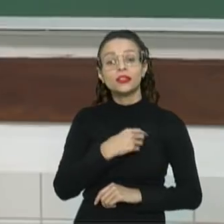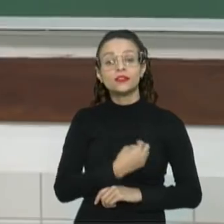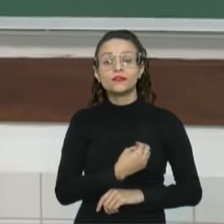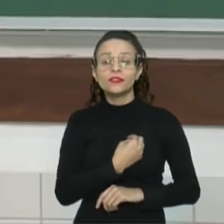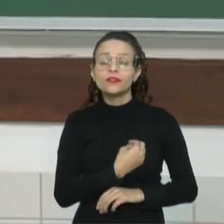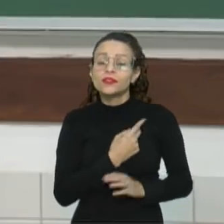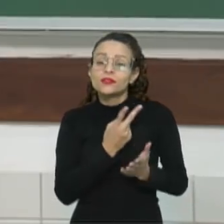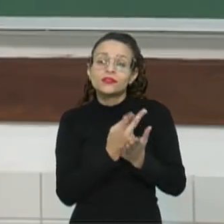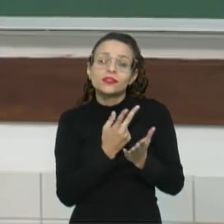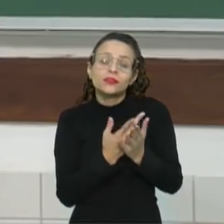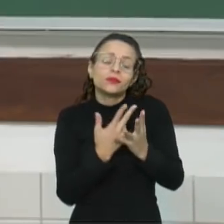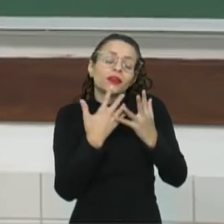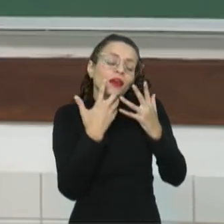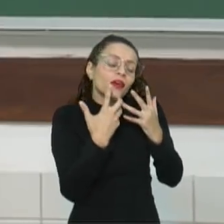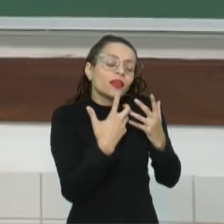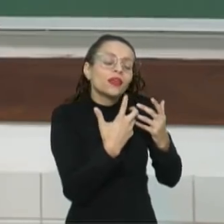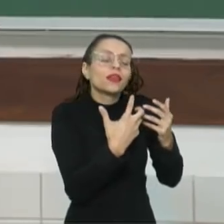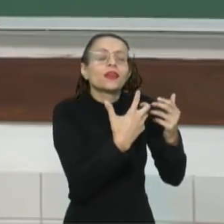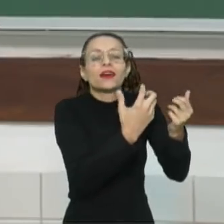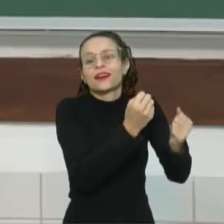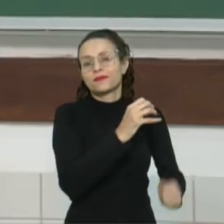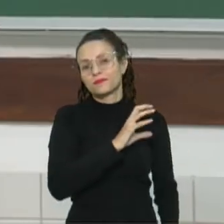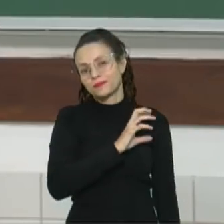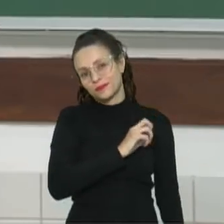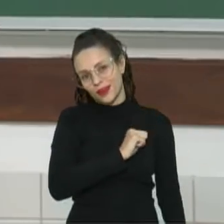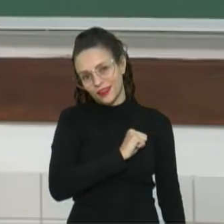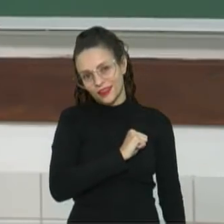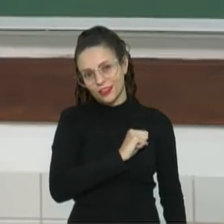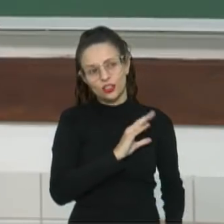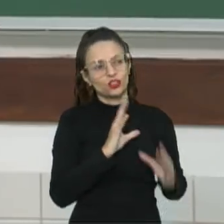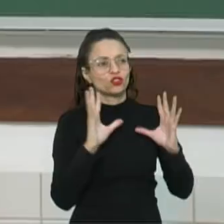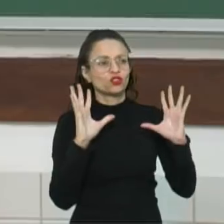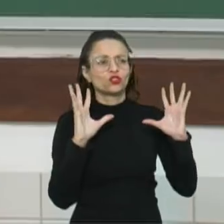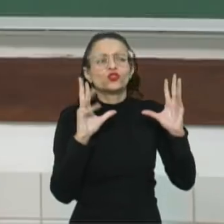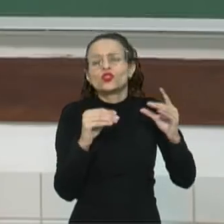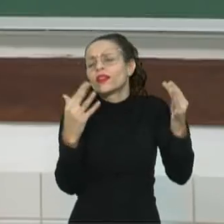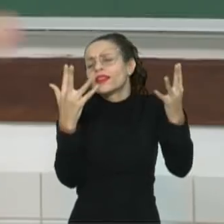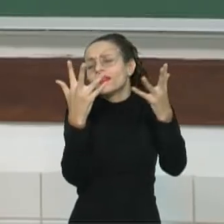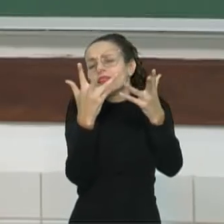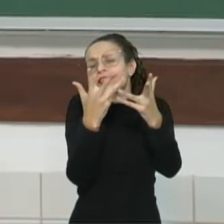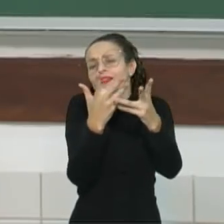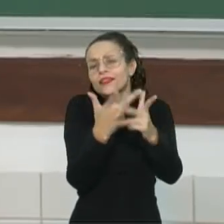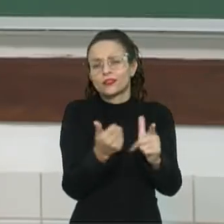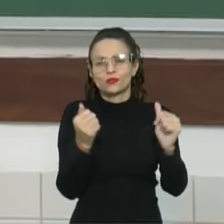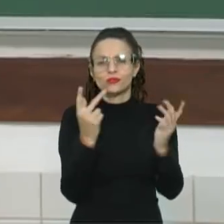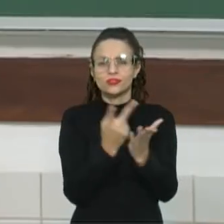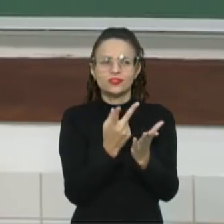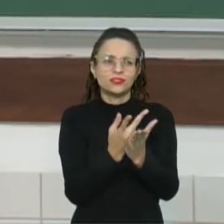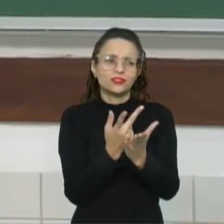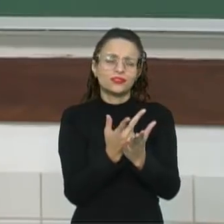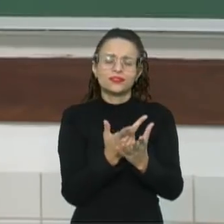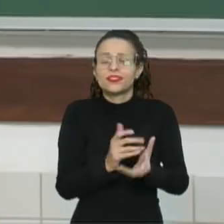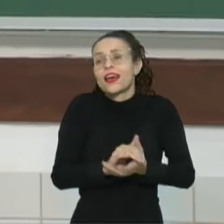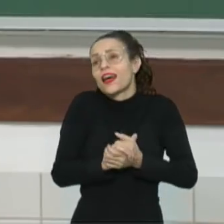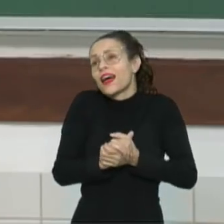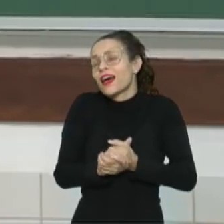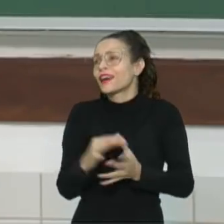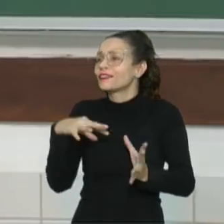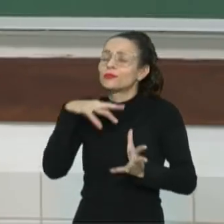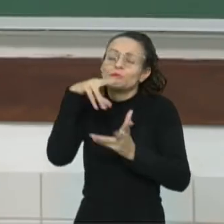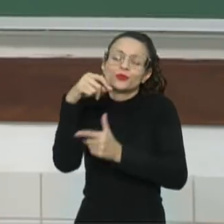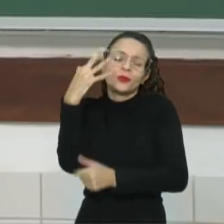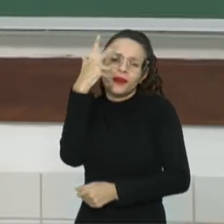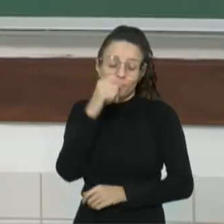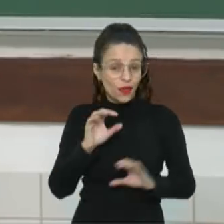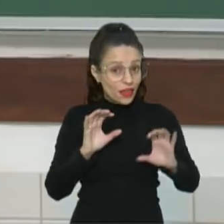viviam... Ai, para amar, tudo era lindo, bonito, ai, como o mundo é